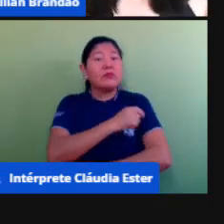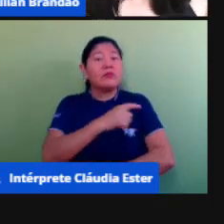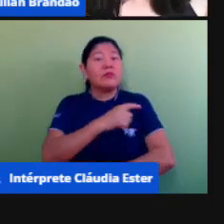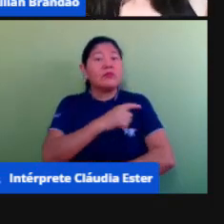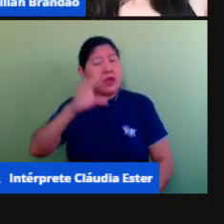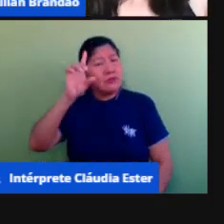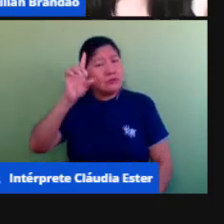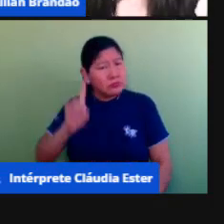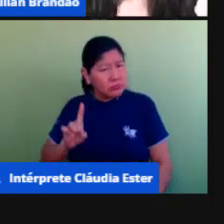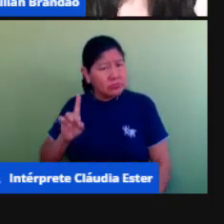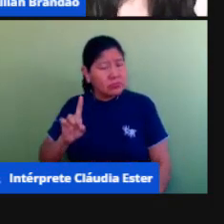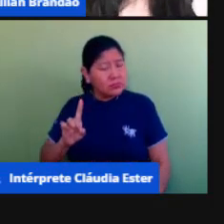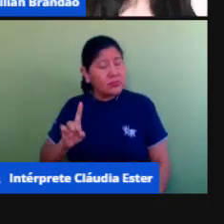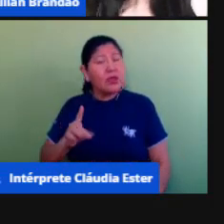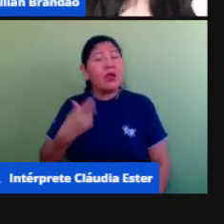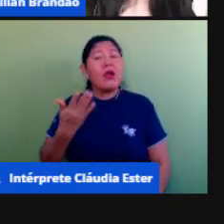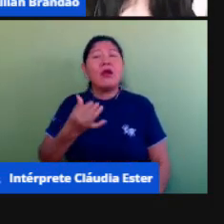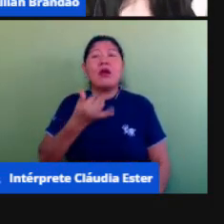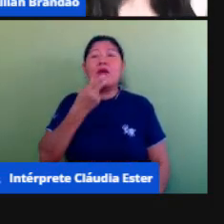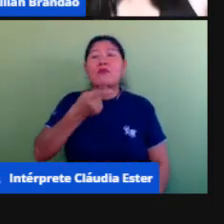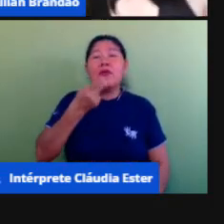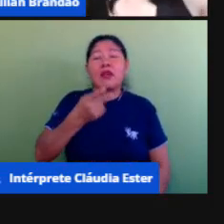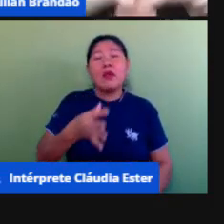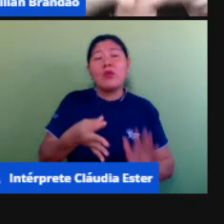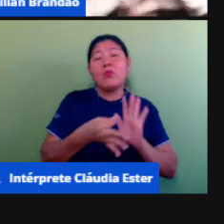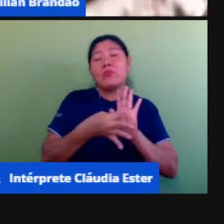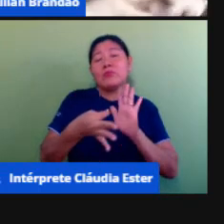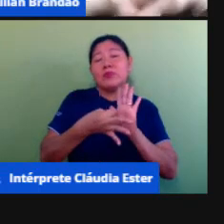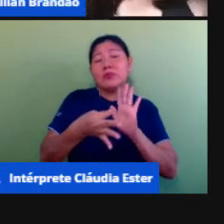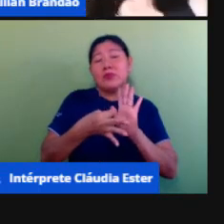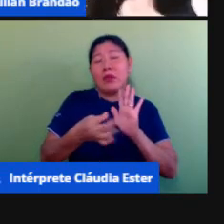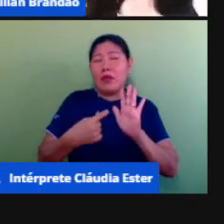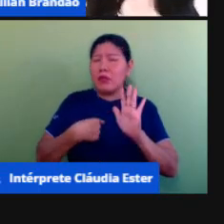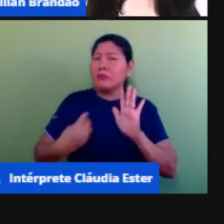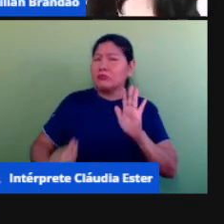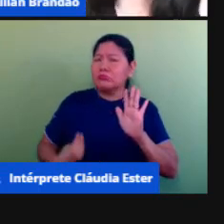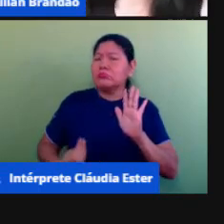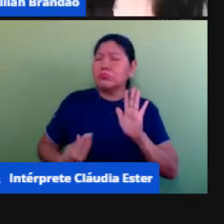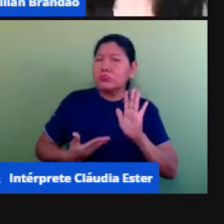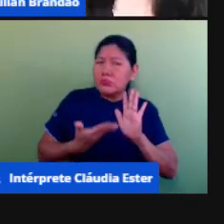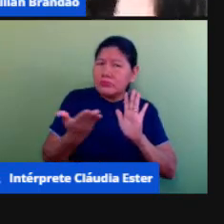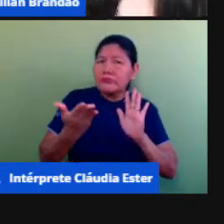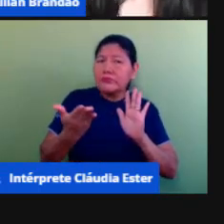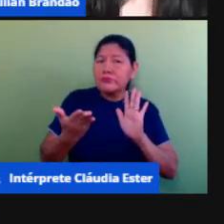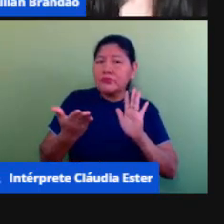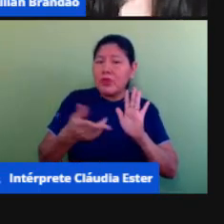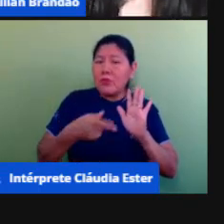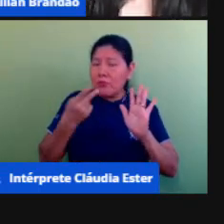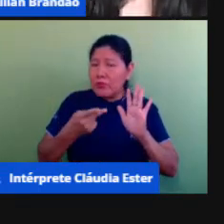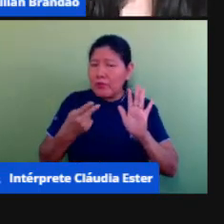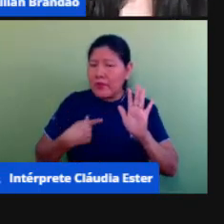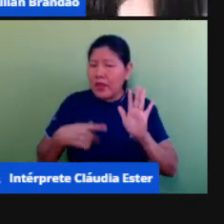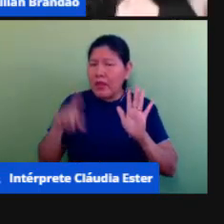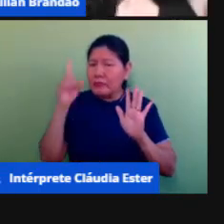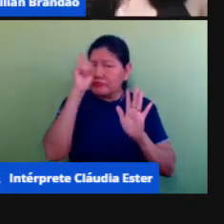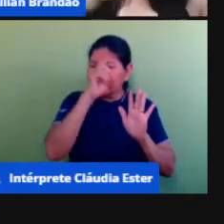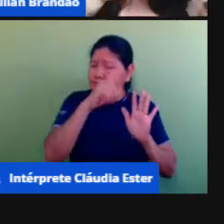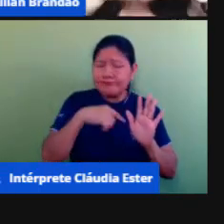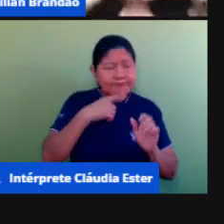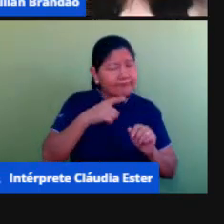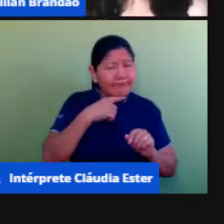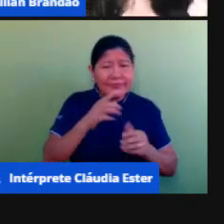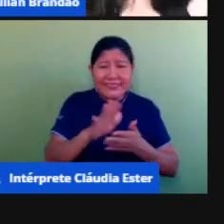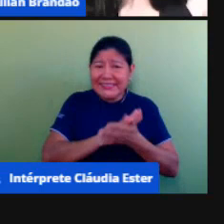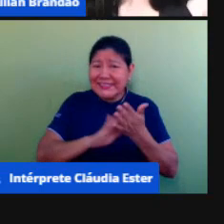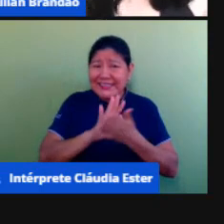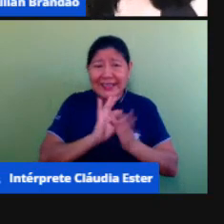se colocar dizendo que ele está participando da aula, ele pode se colocar dizendo as suas dificuldades, ele